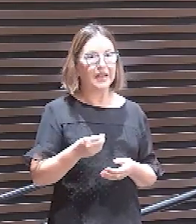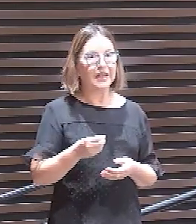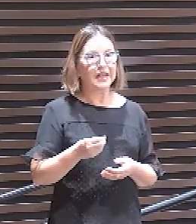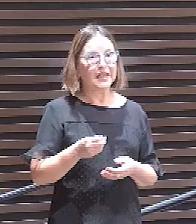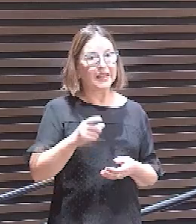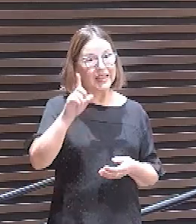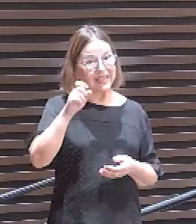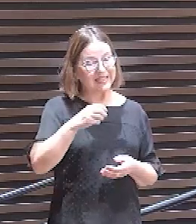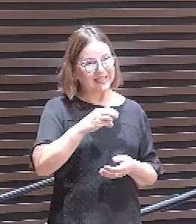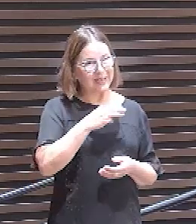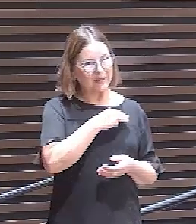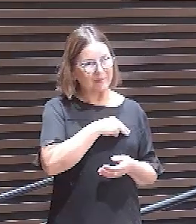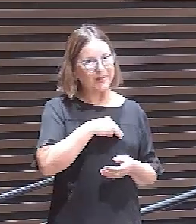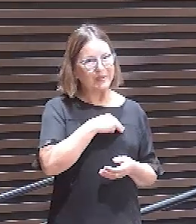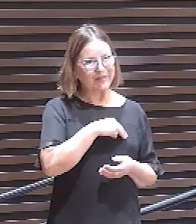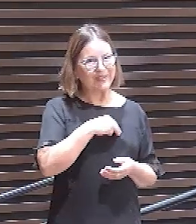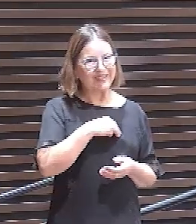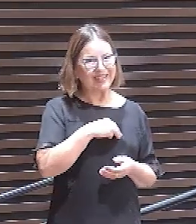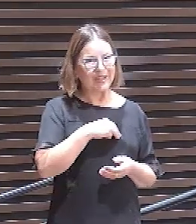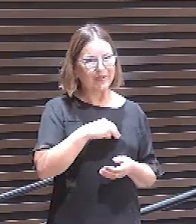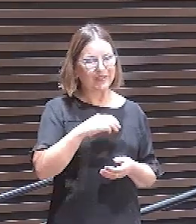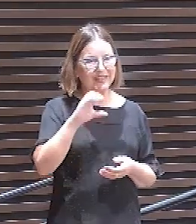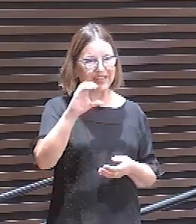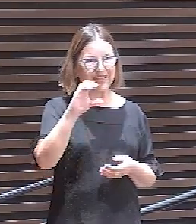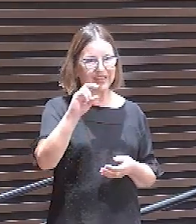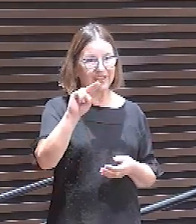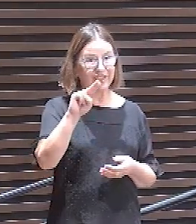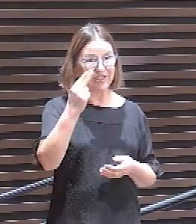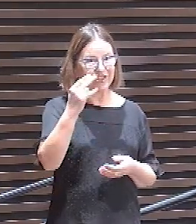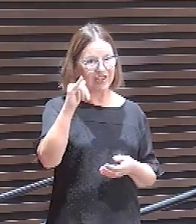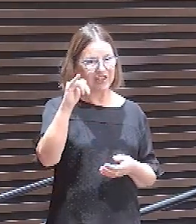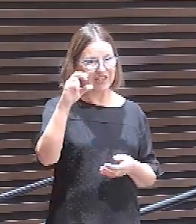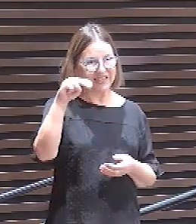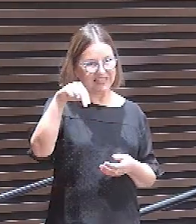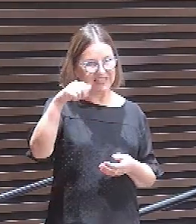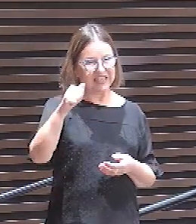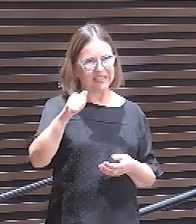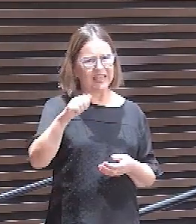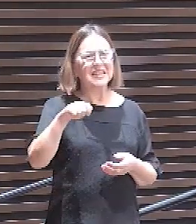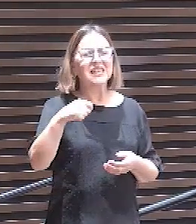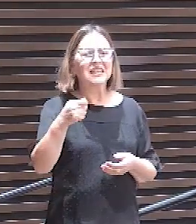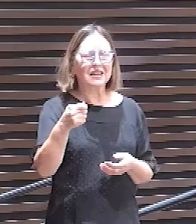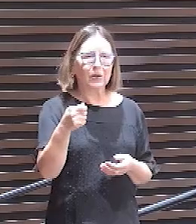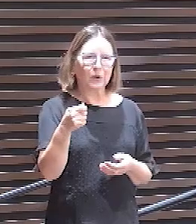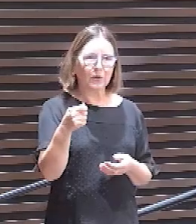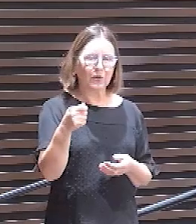de Hudson Taylor, e a missão para o interior da China.